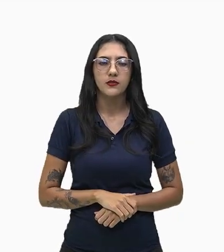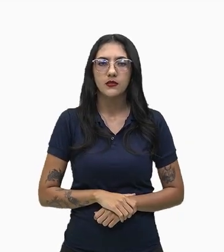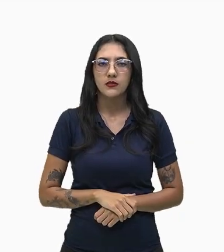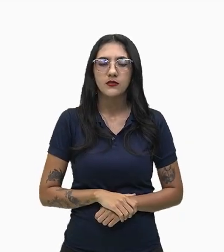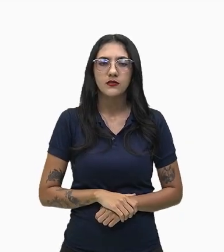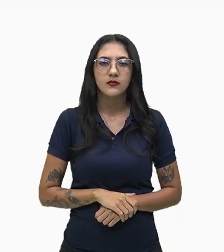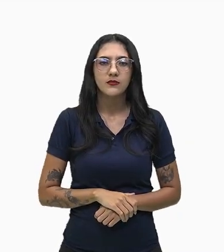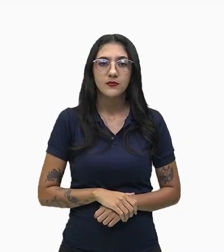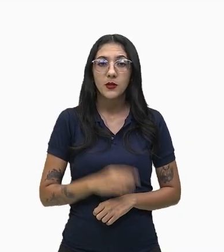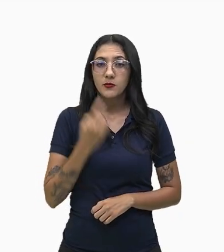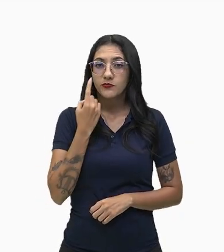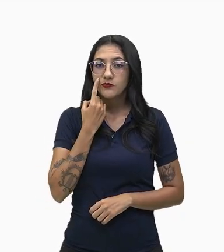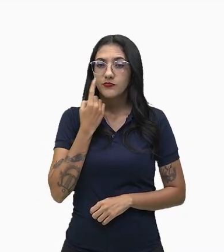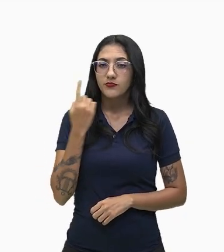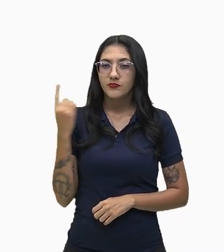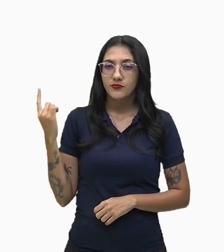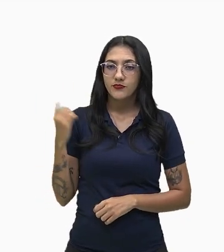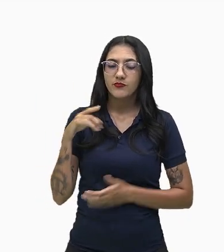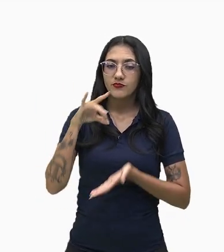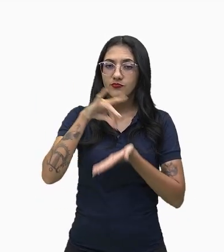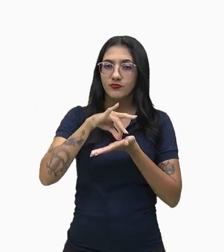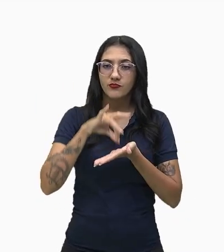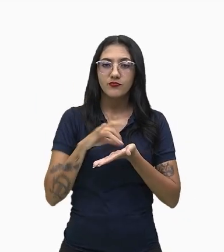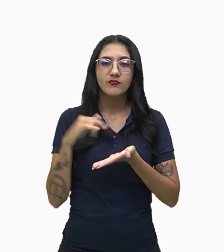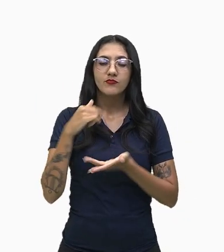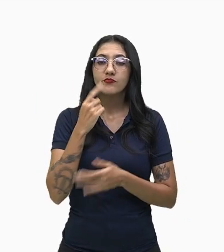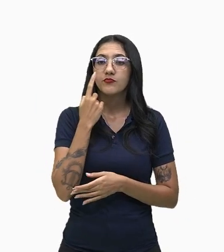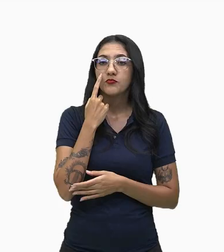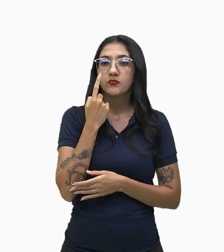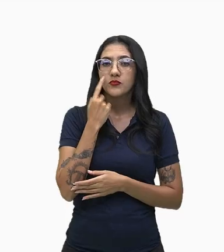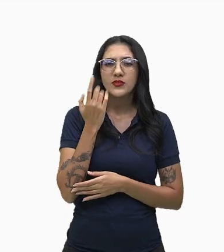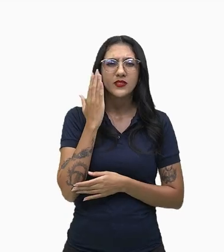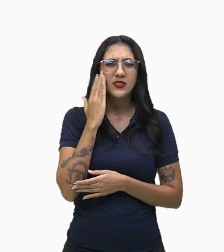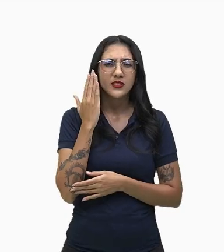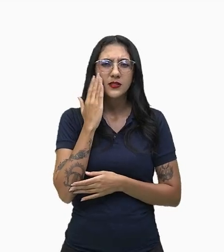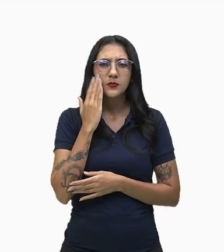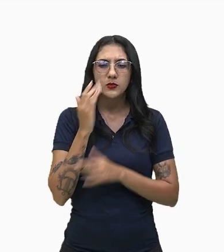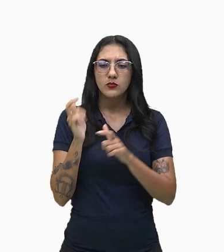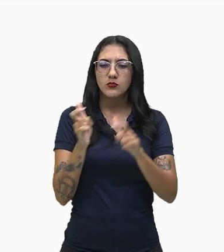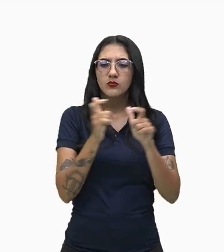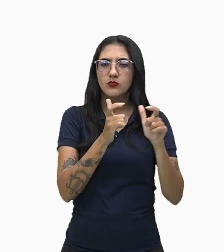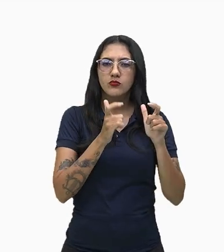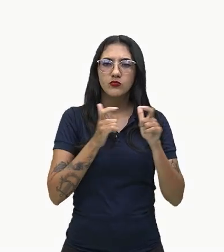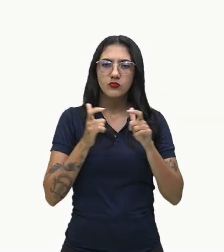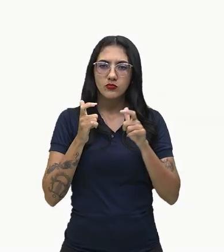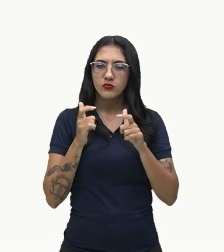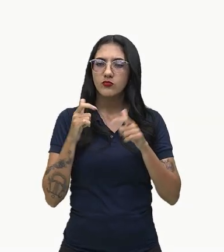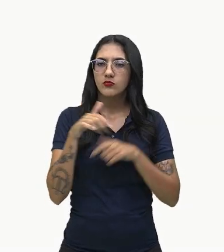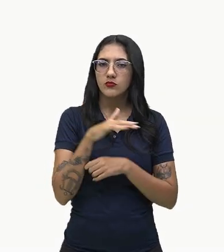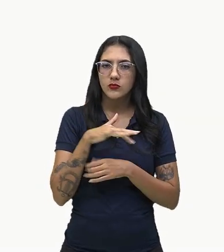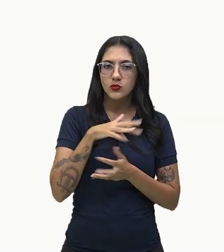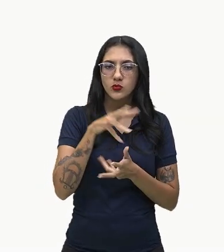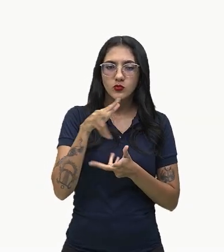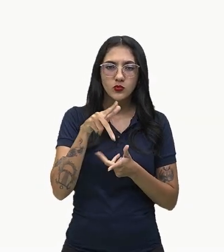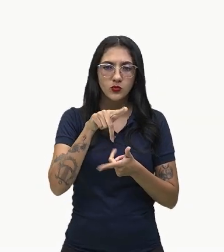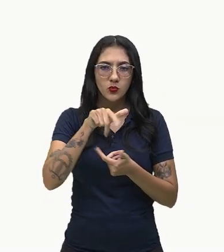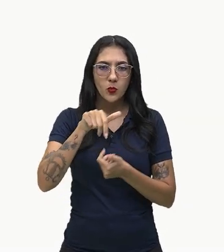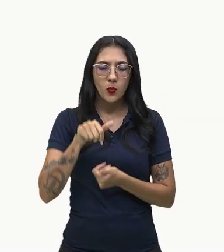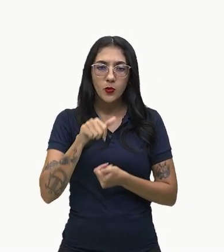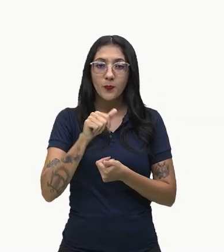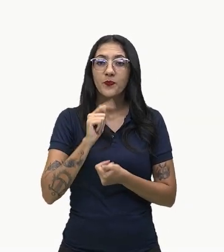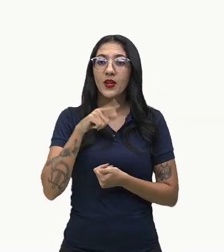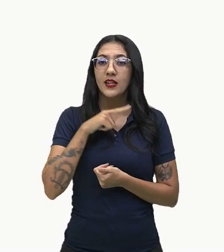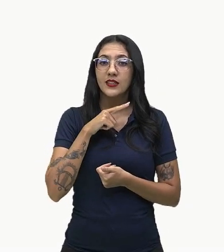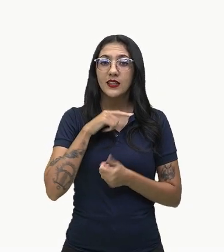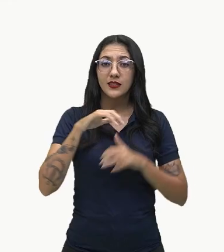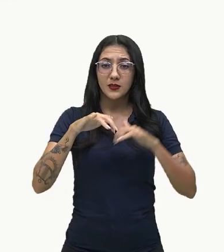através desse planisfério, a gente vai verificar os hemisférios da Terra, onde o nosso planeta ele é